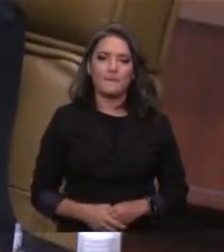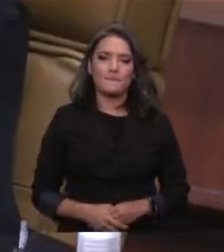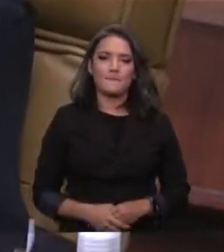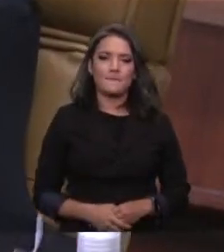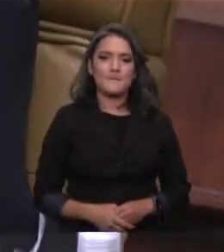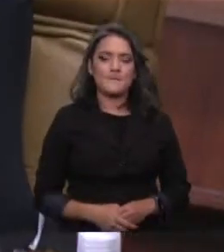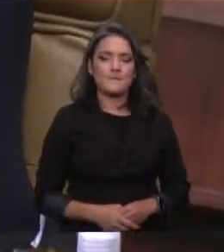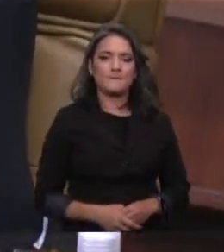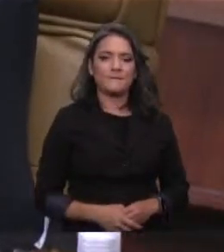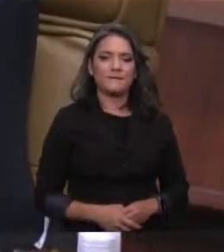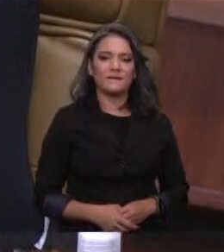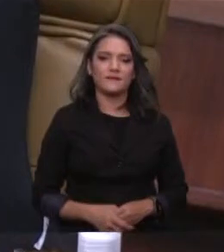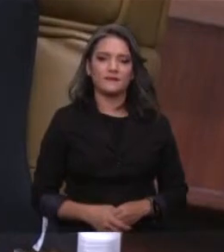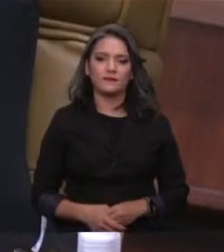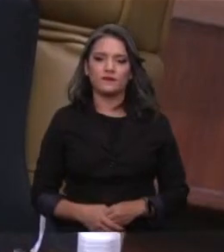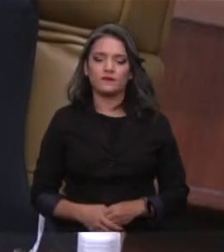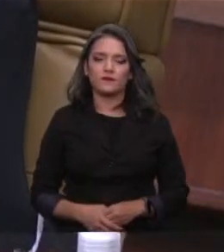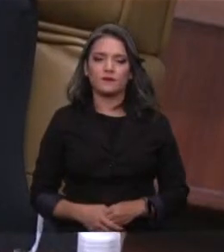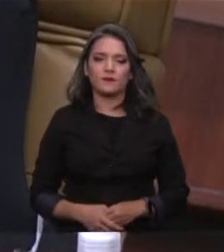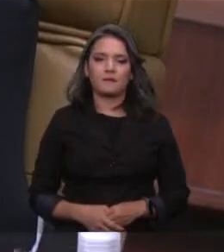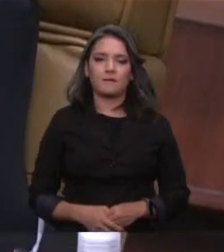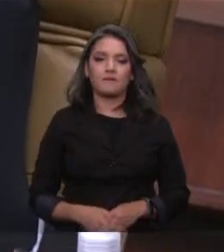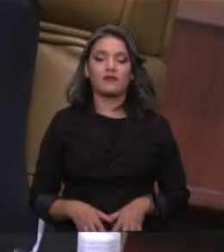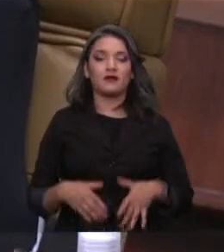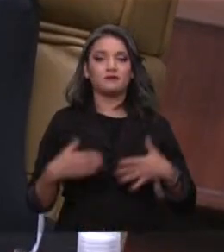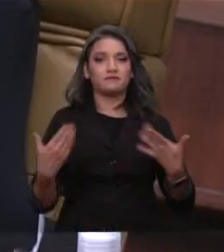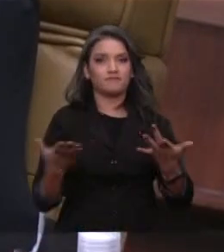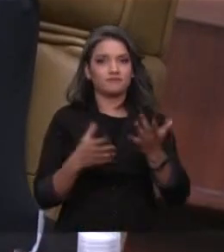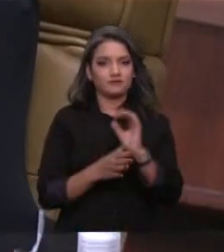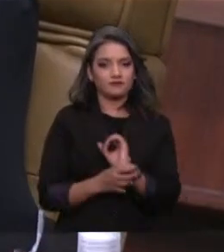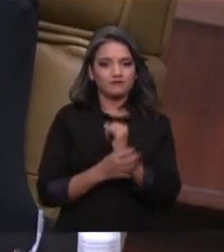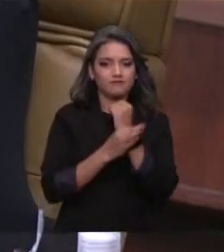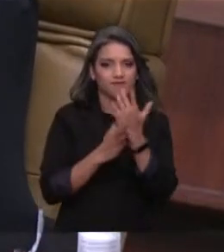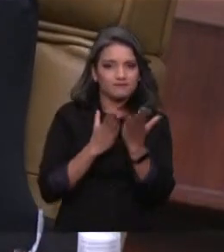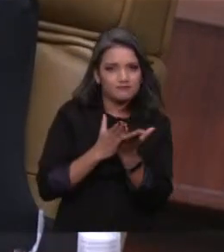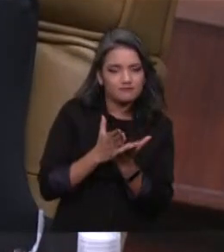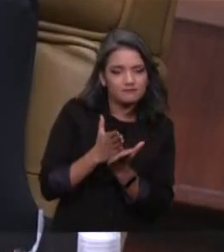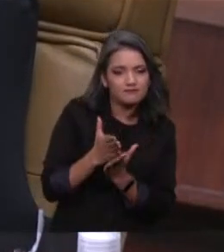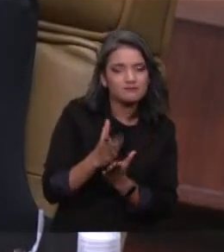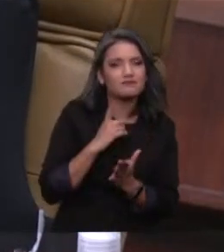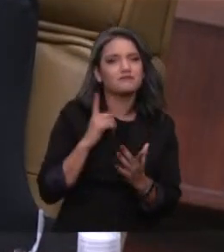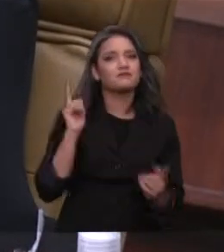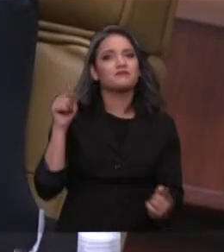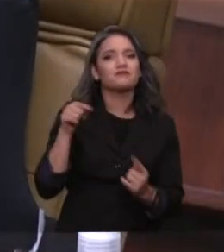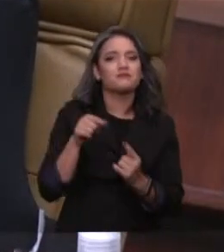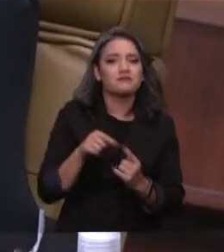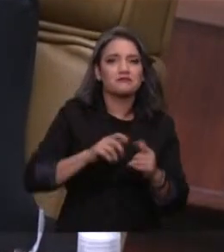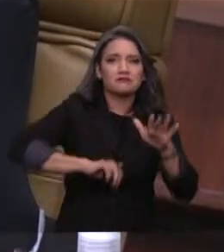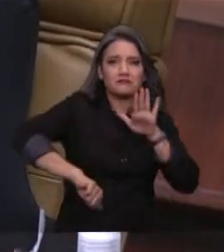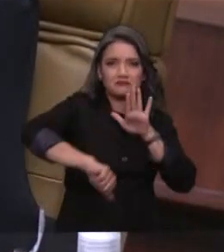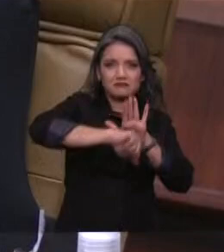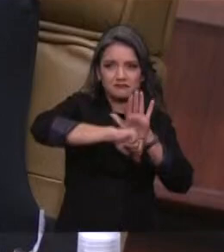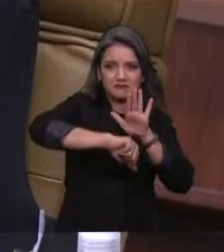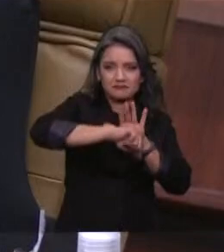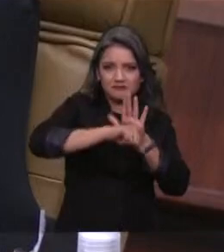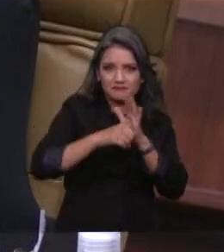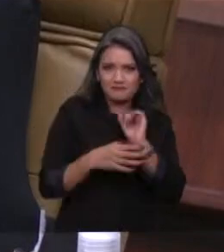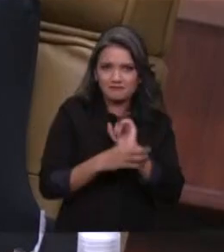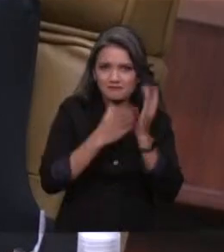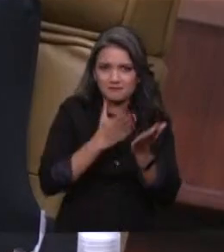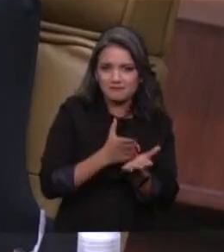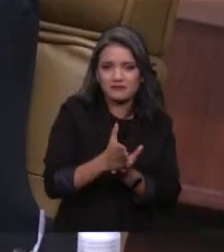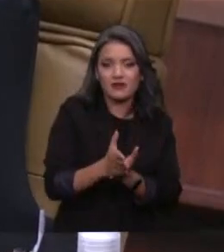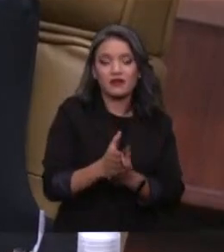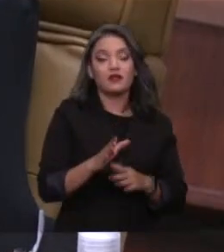Essa estabilidade e organização voltada a uma finalidade permanente de cometer crimes, verifico com